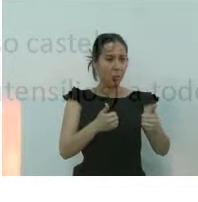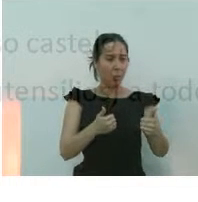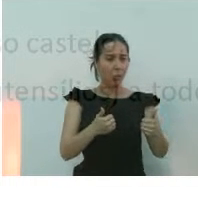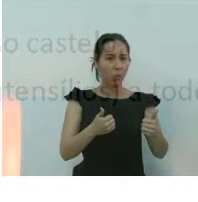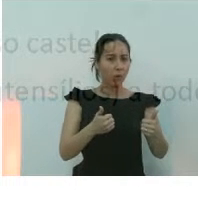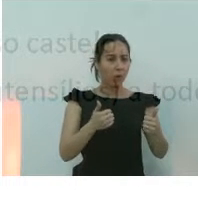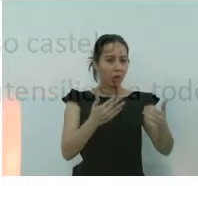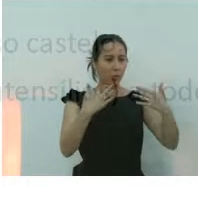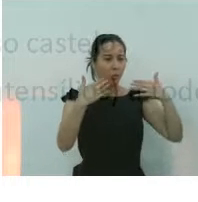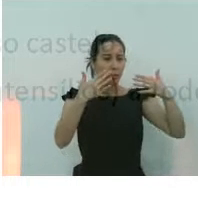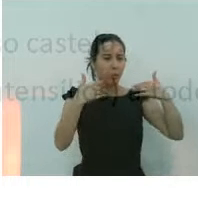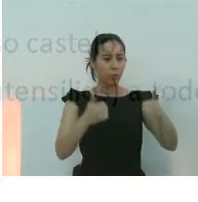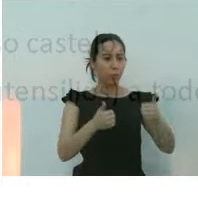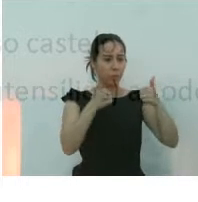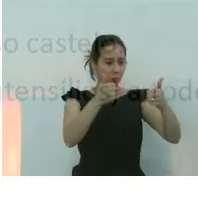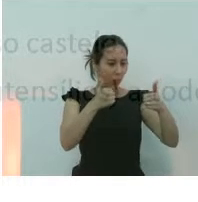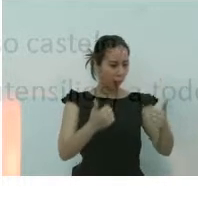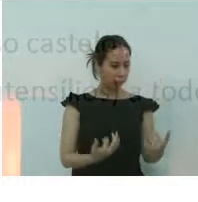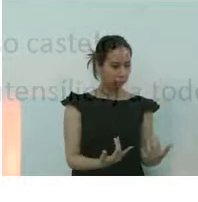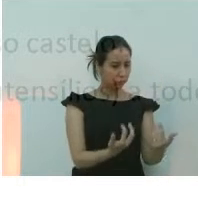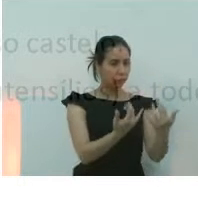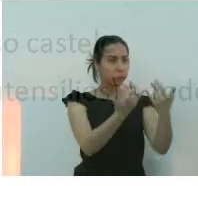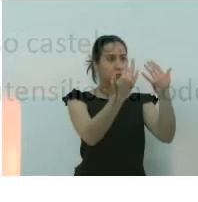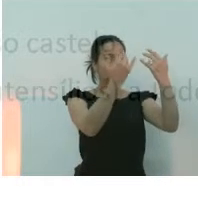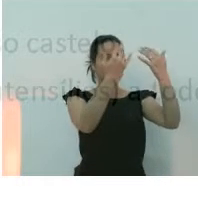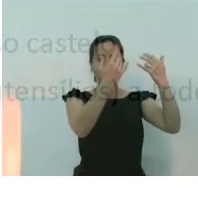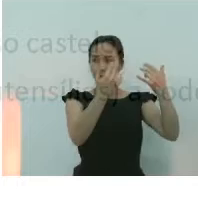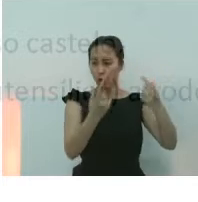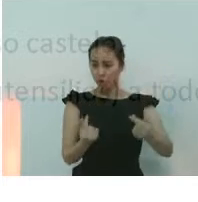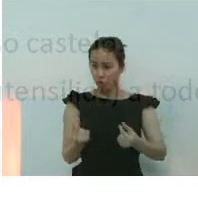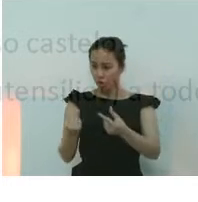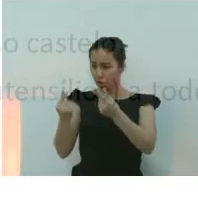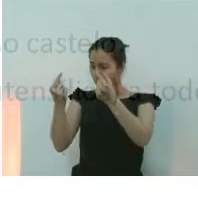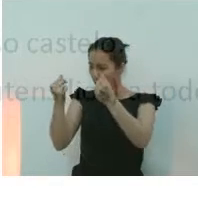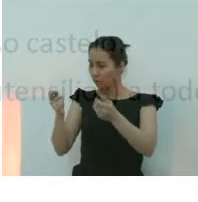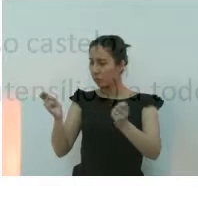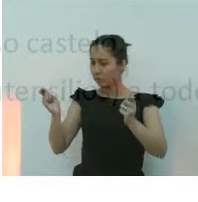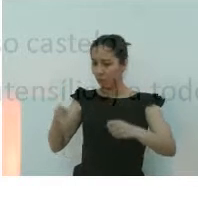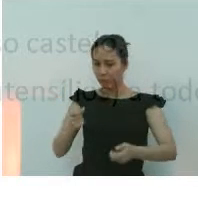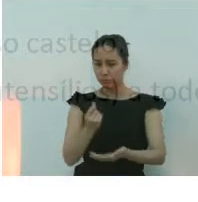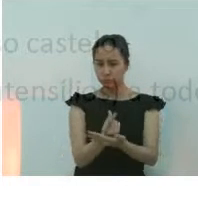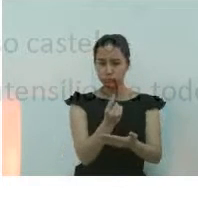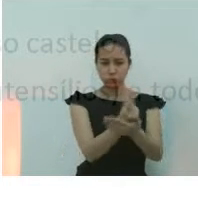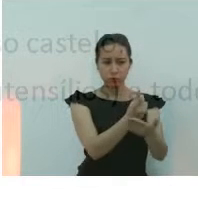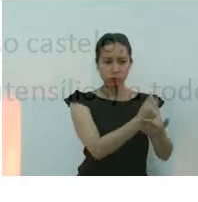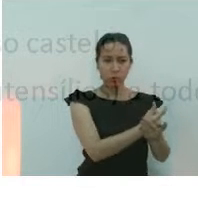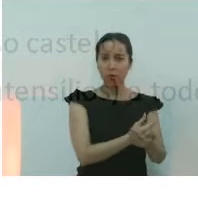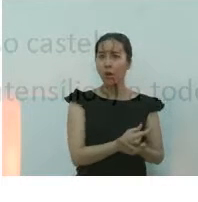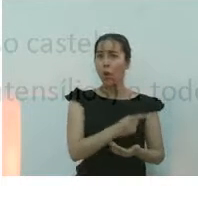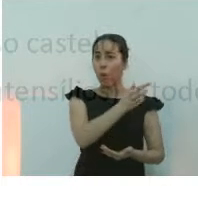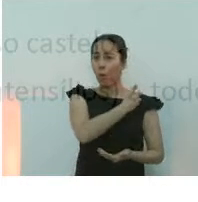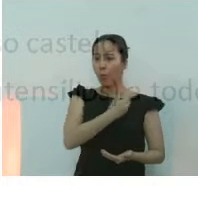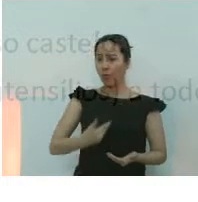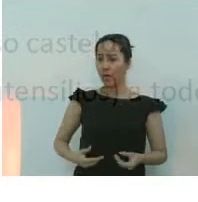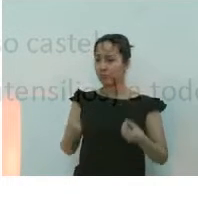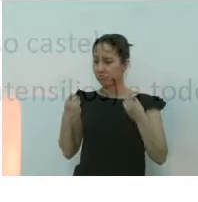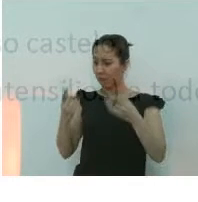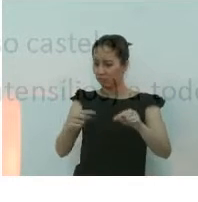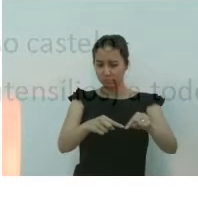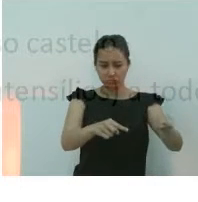no brasil poderá construir vosso castelo o governo terra ferramentas e utensílios